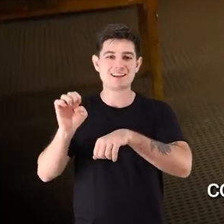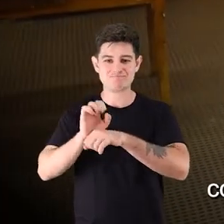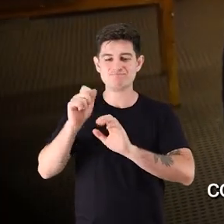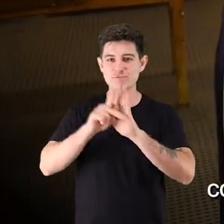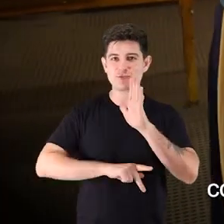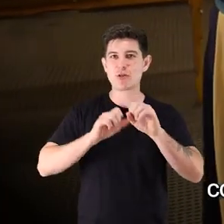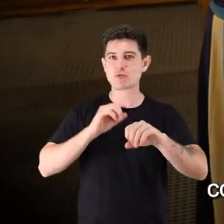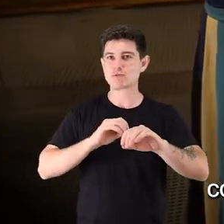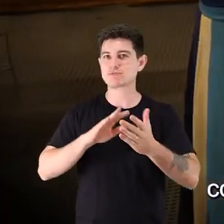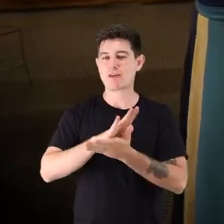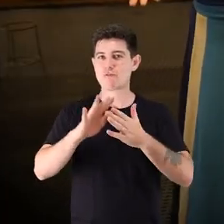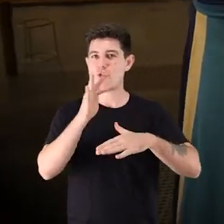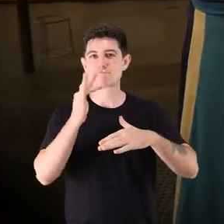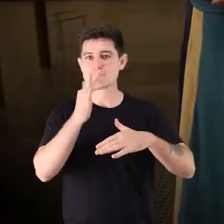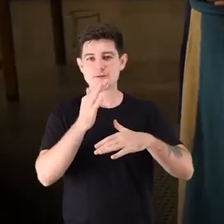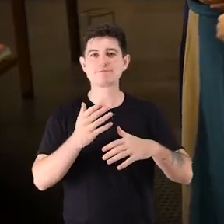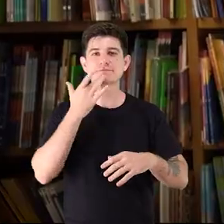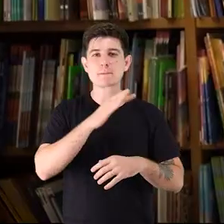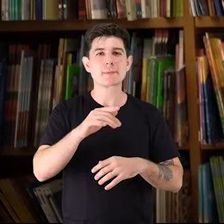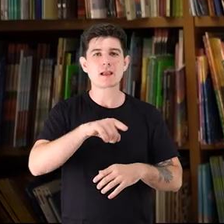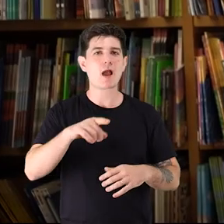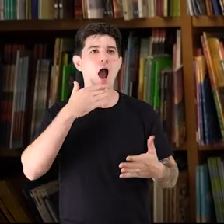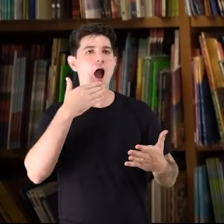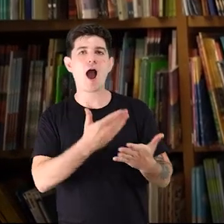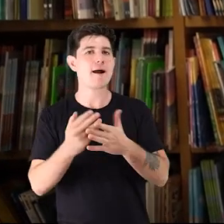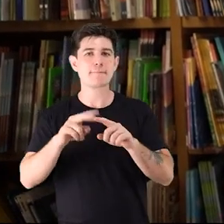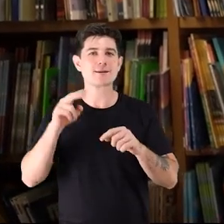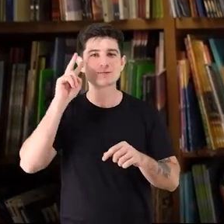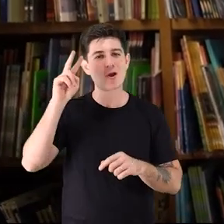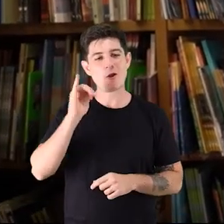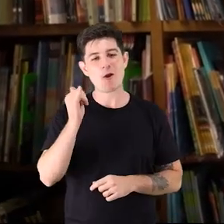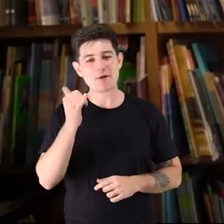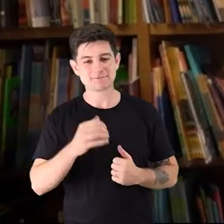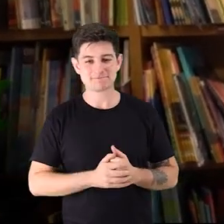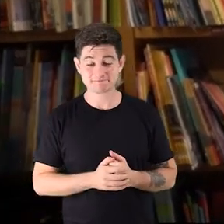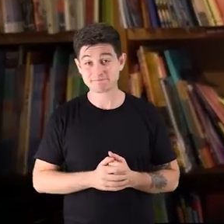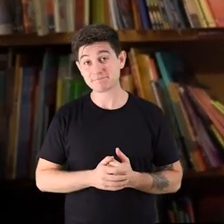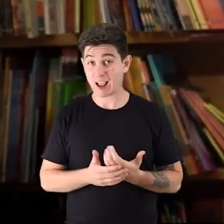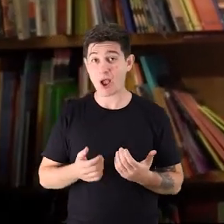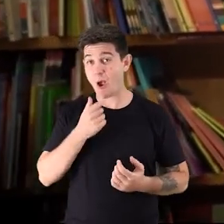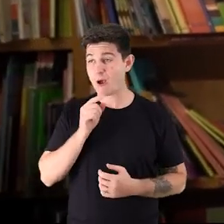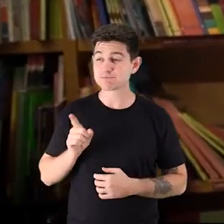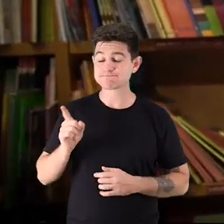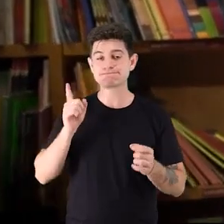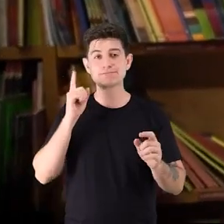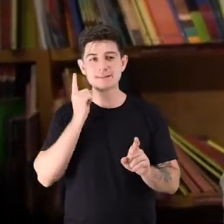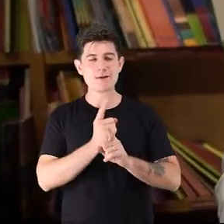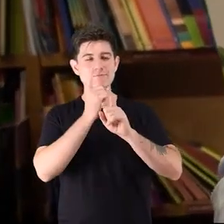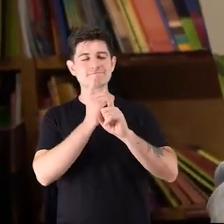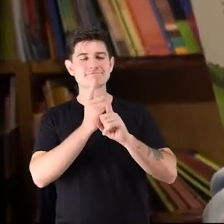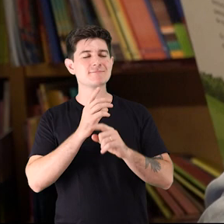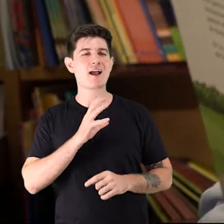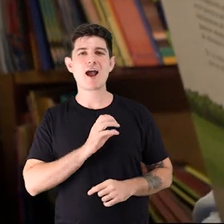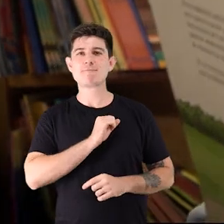no projeto de educação não formal e encantava crianças contando histórias. Essa descoberta fez com que se